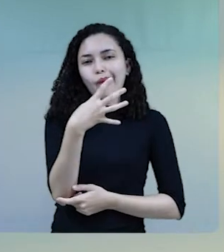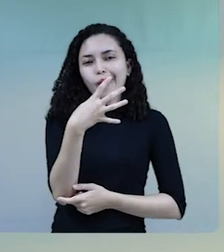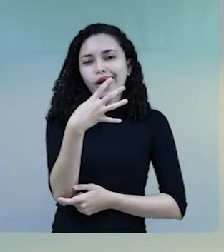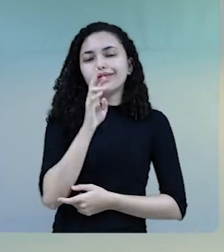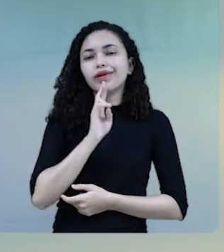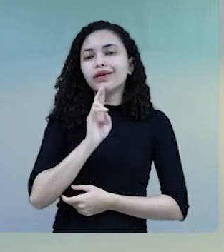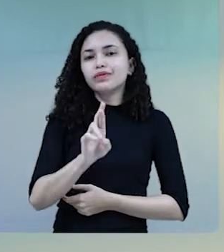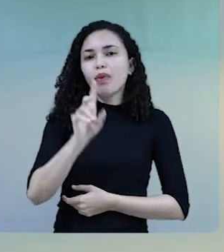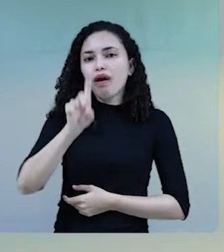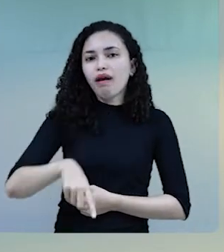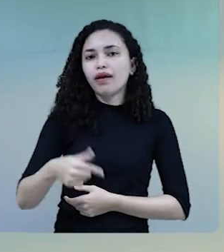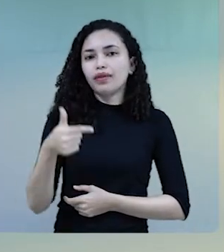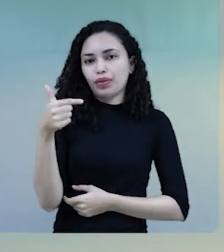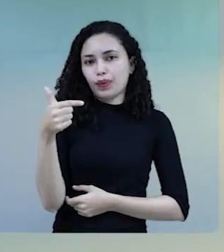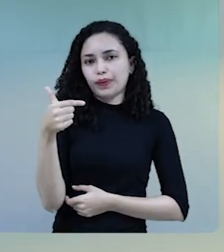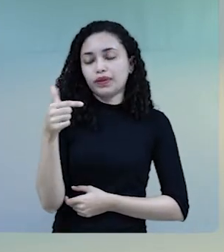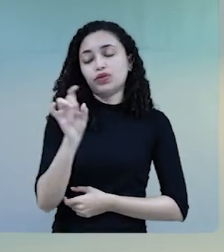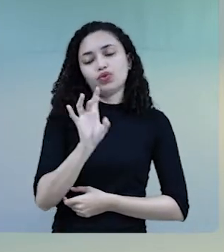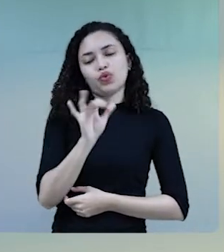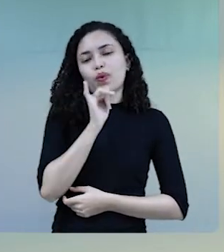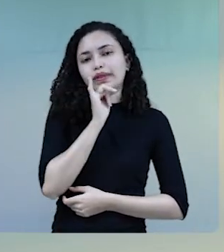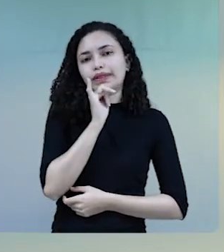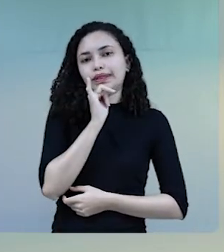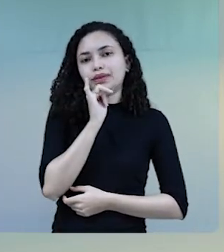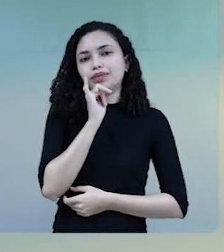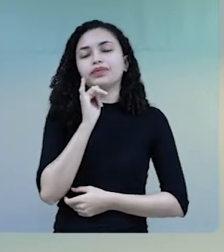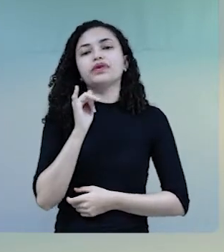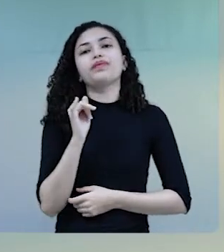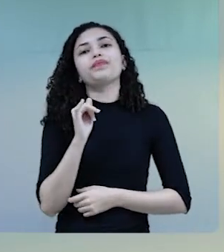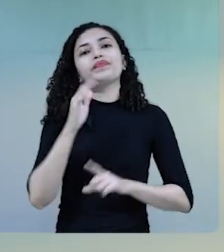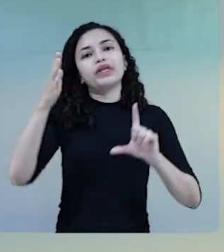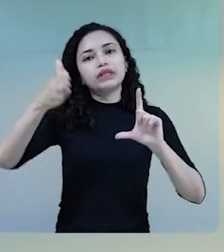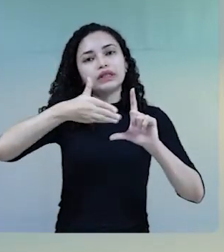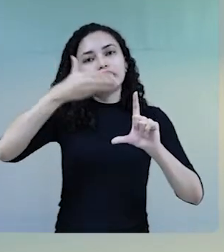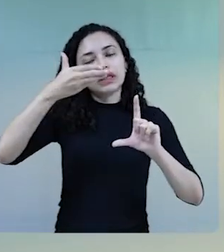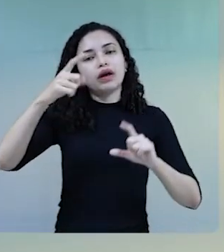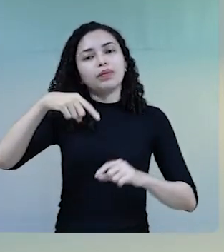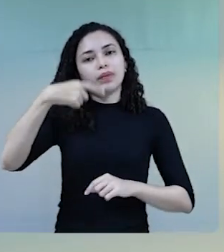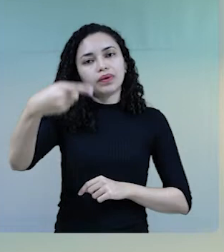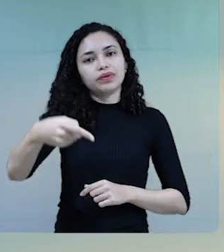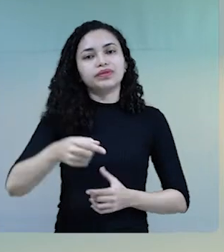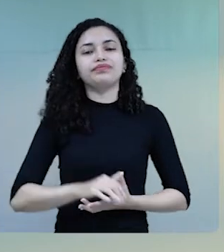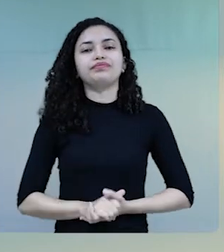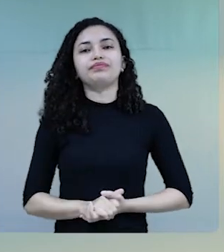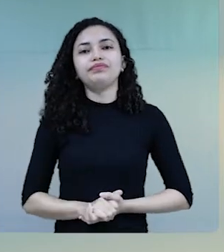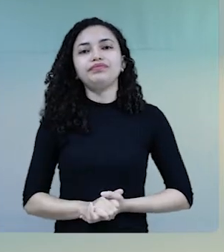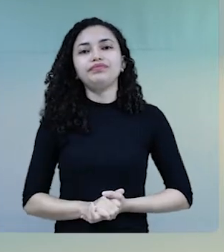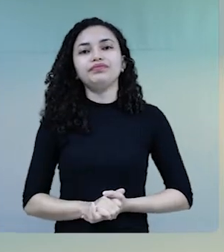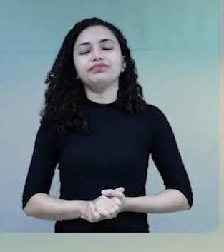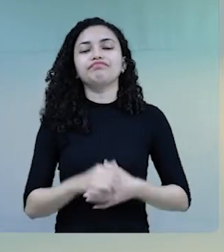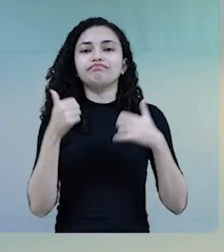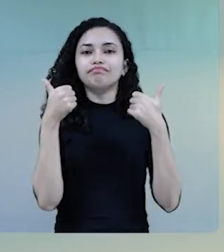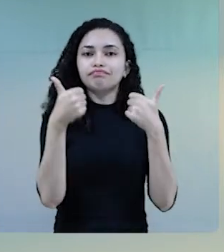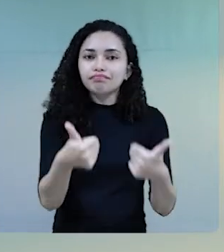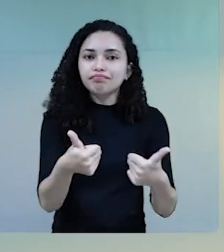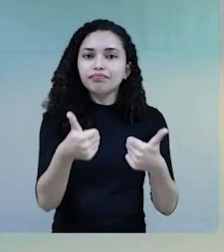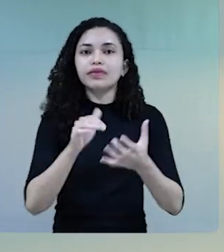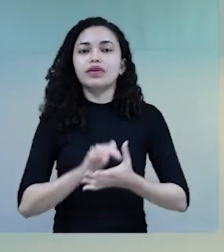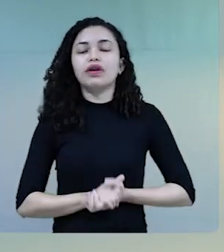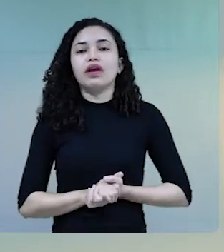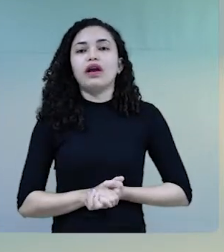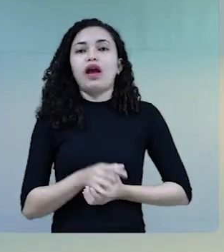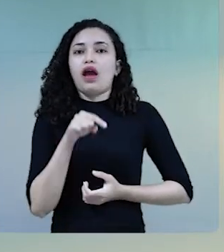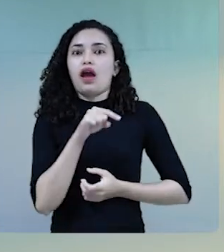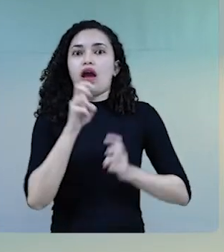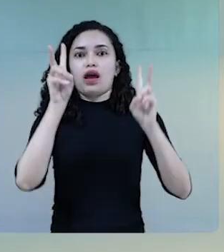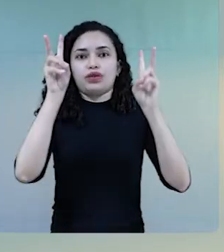poder entender quando usar aquela equação, tá? Vamos para o próximo slide. Show de bola. Um assunto que